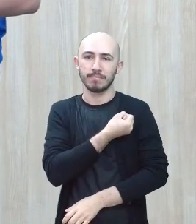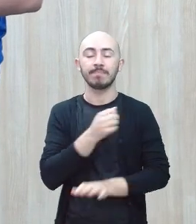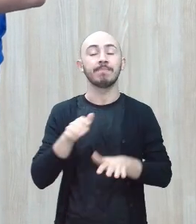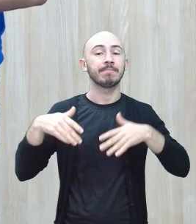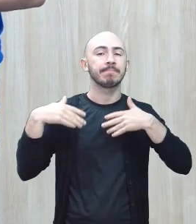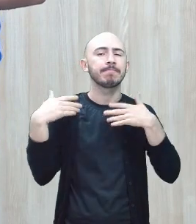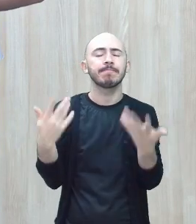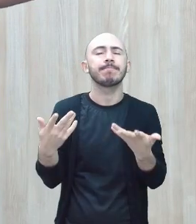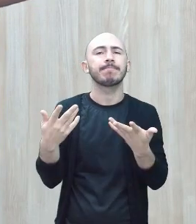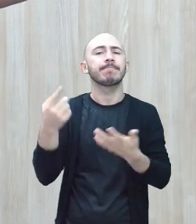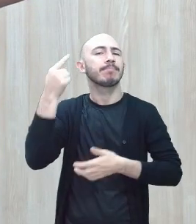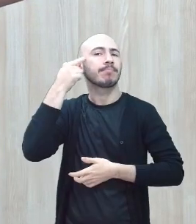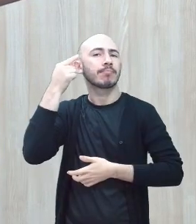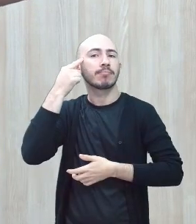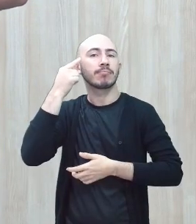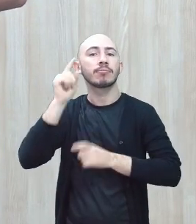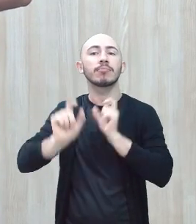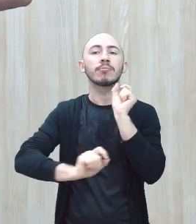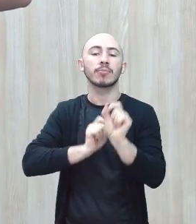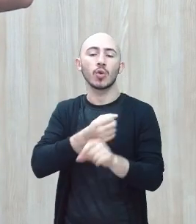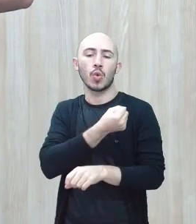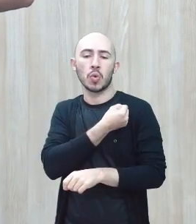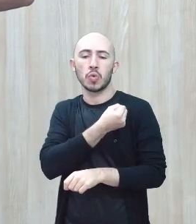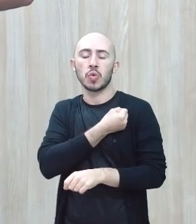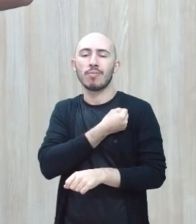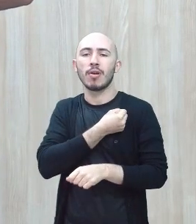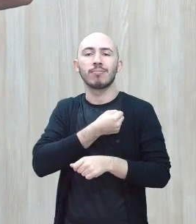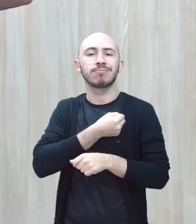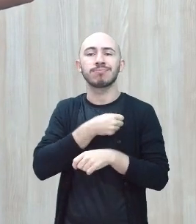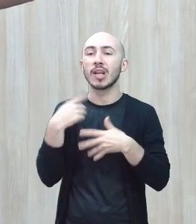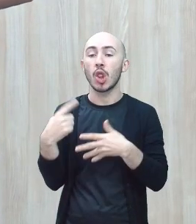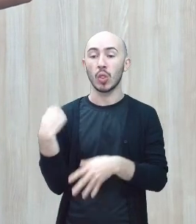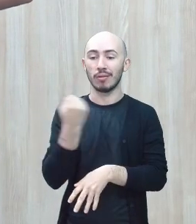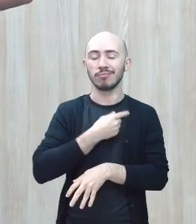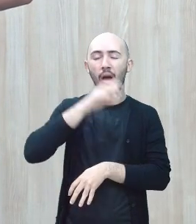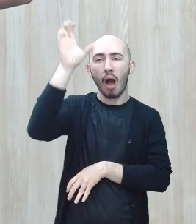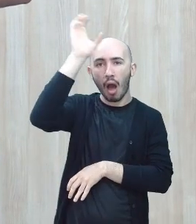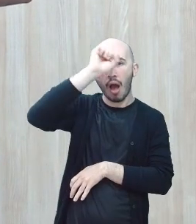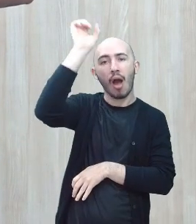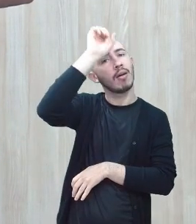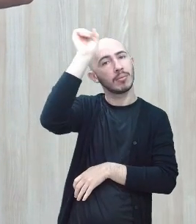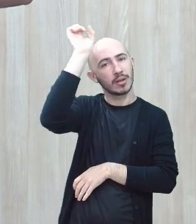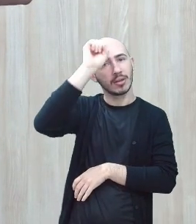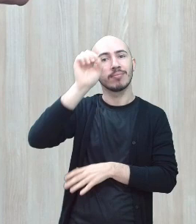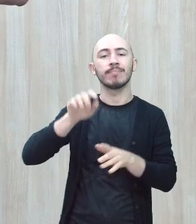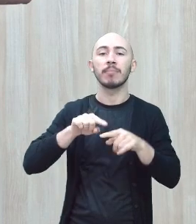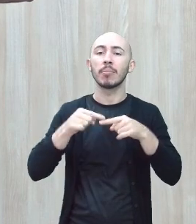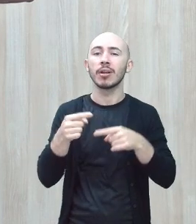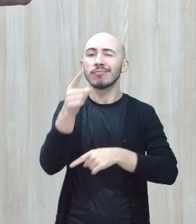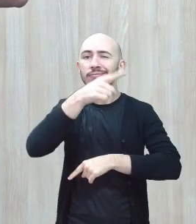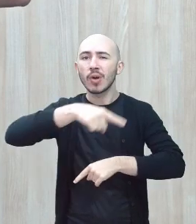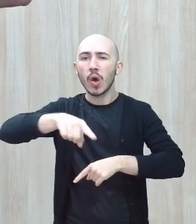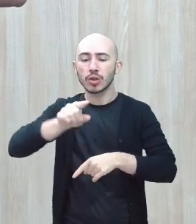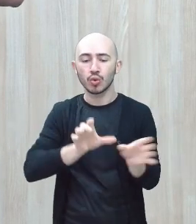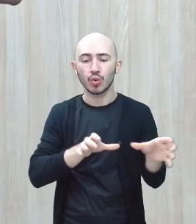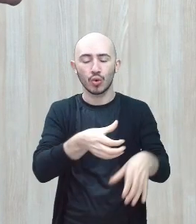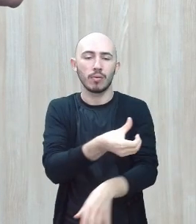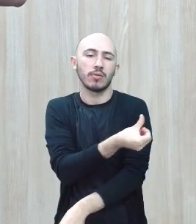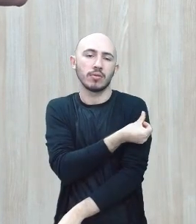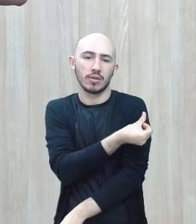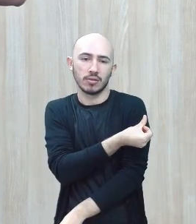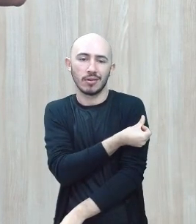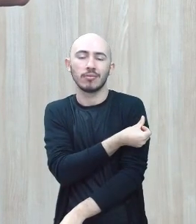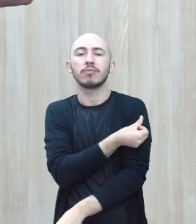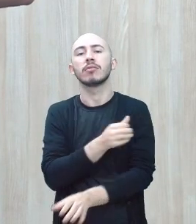Então, na ideia dos números, nós temos muito a aprender, mas como vocês são 6º ano, a gente se